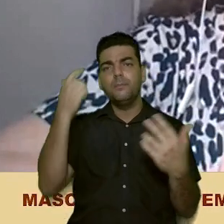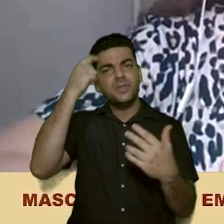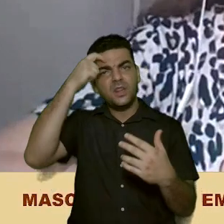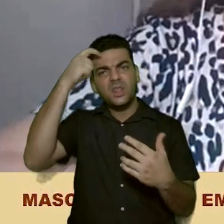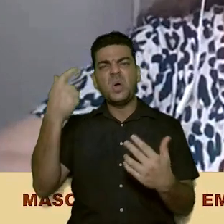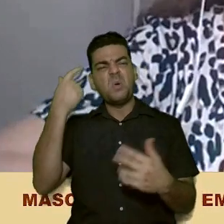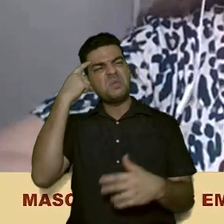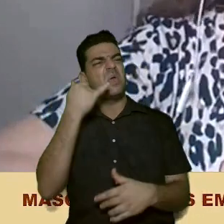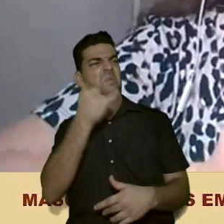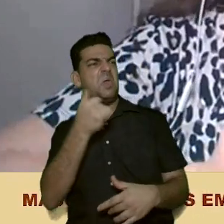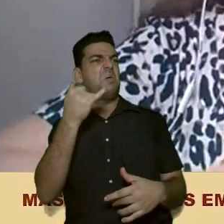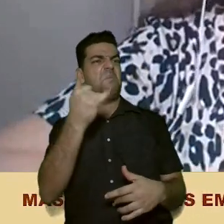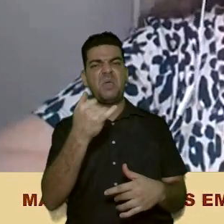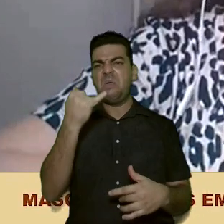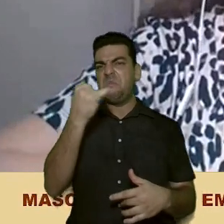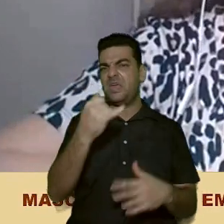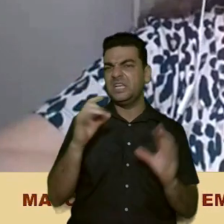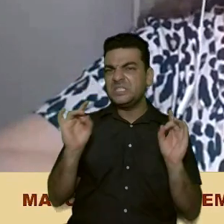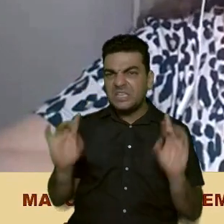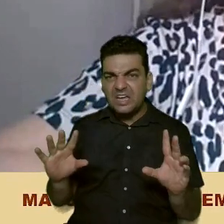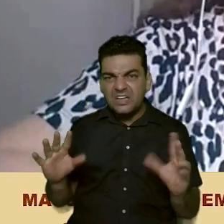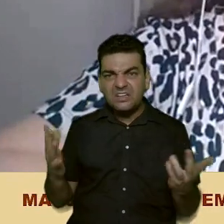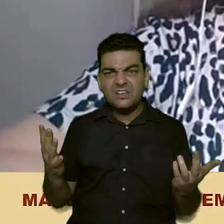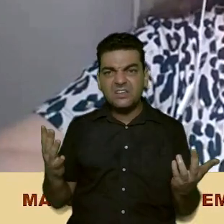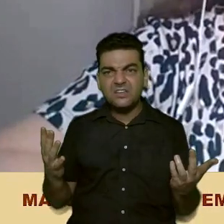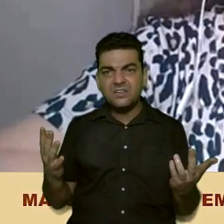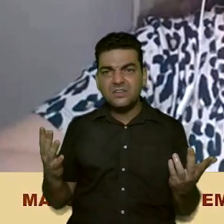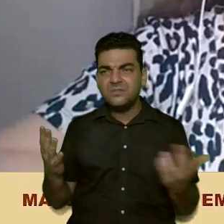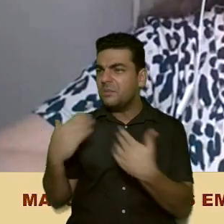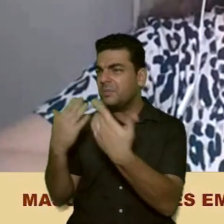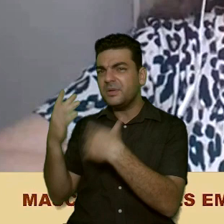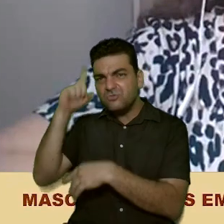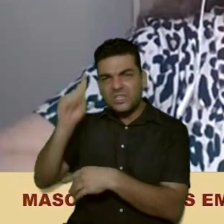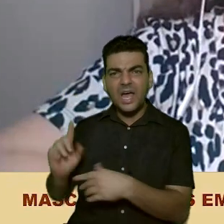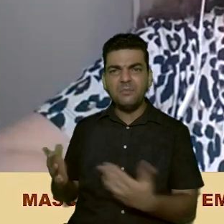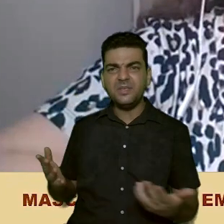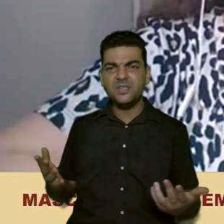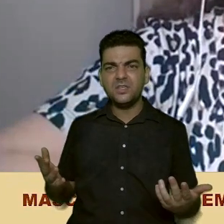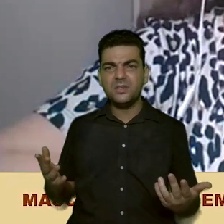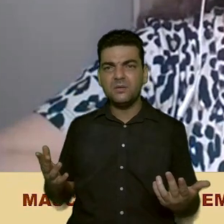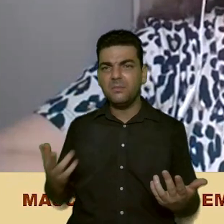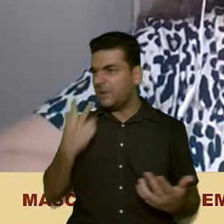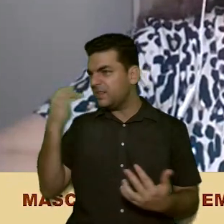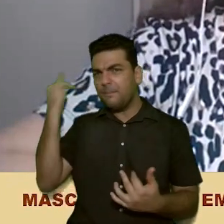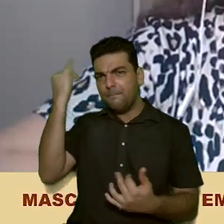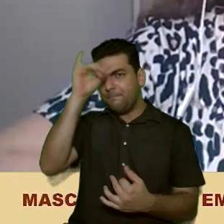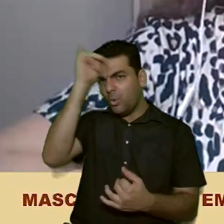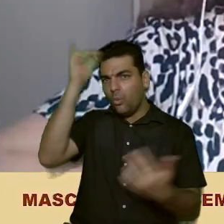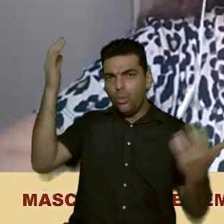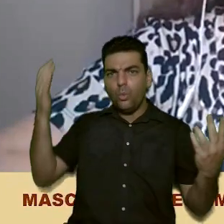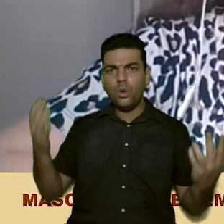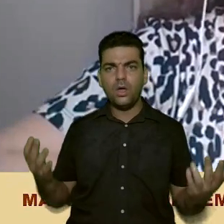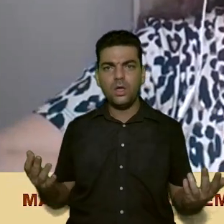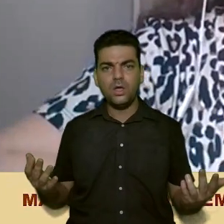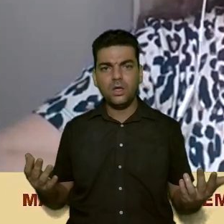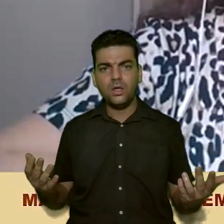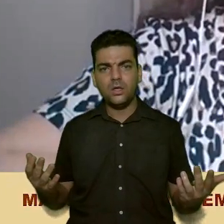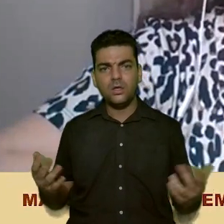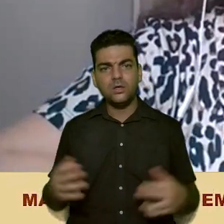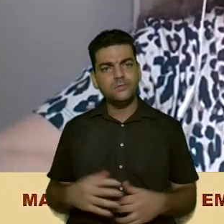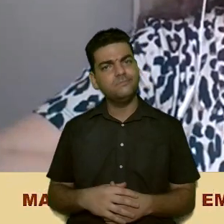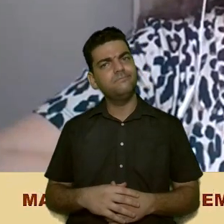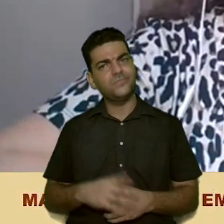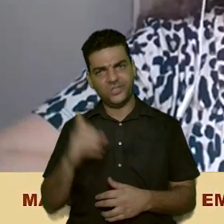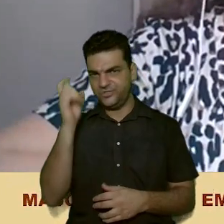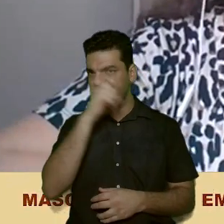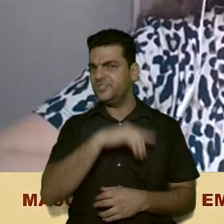nesse estereótipo objetificado dos corpos, né? Então, assim, a gente tem muita coisa para desconstruir, né?